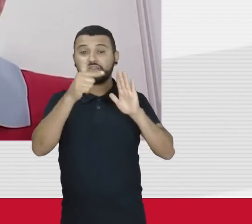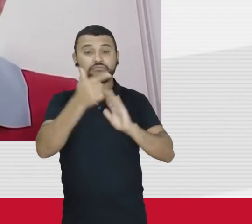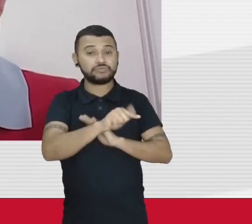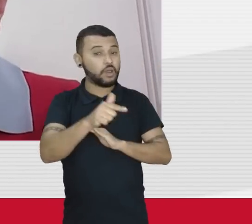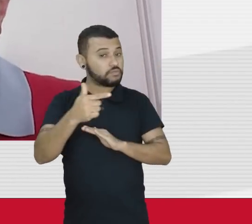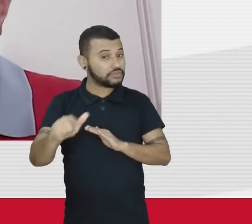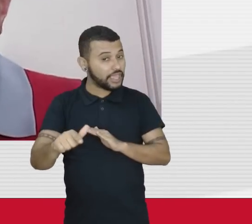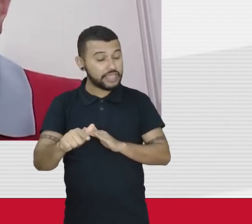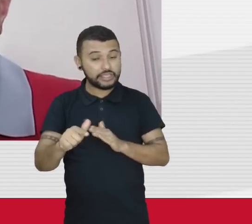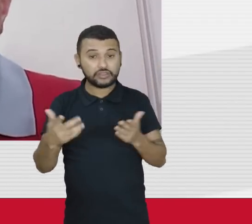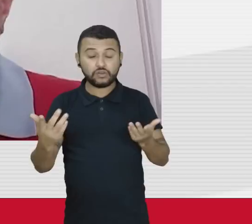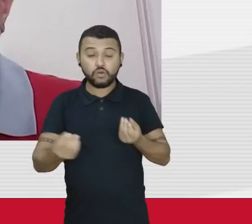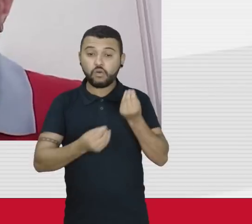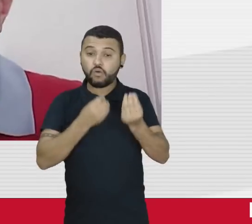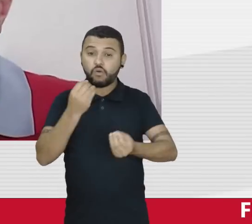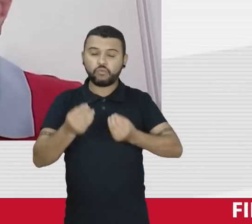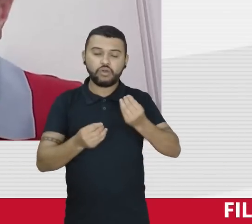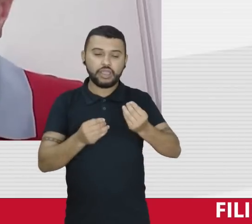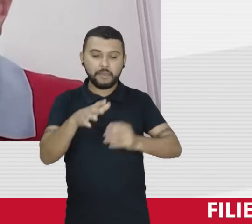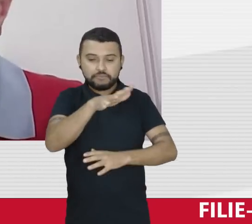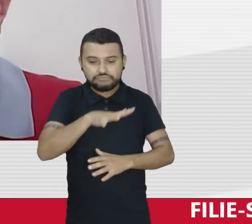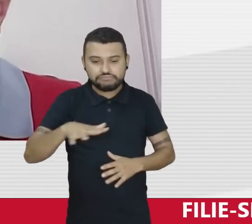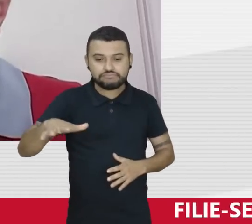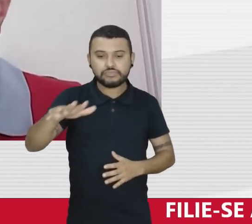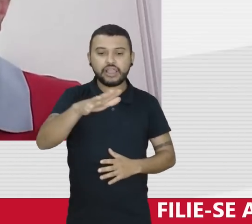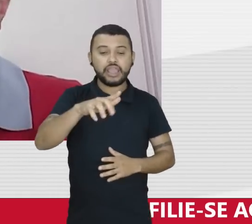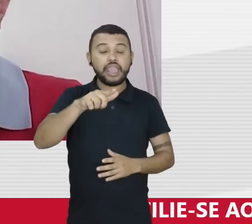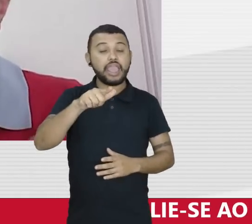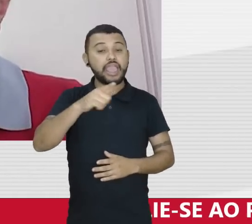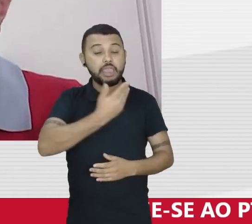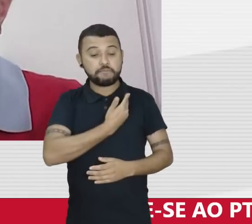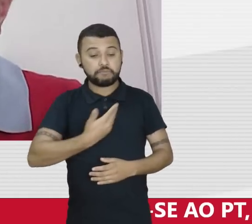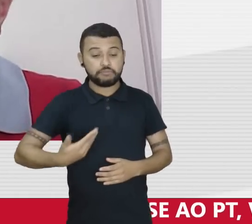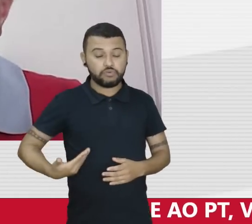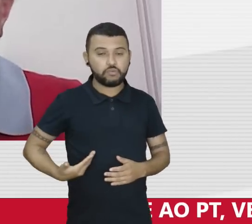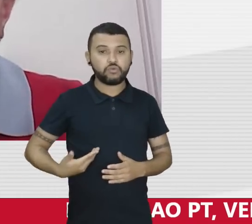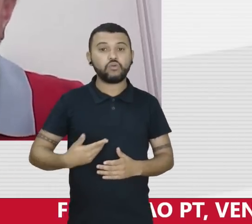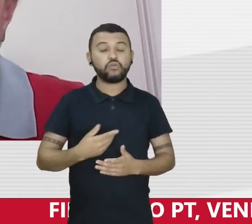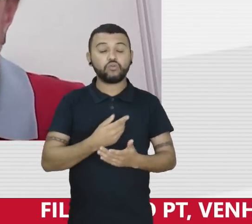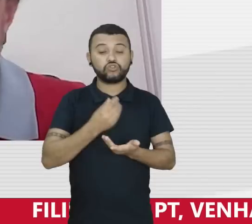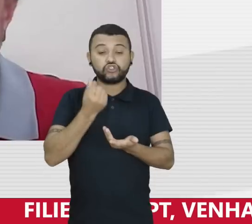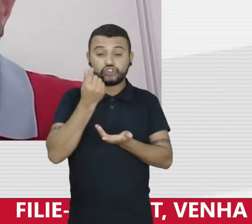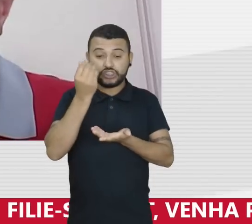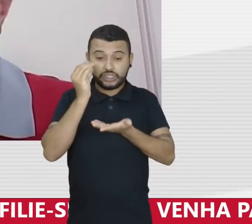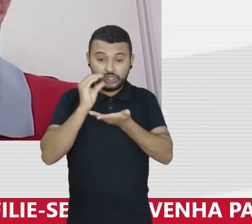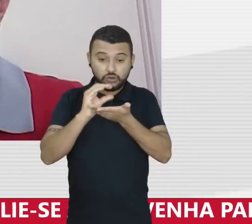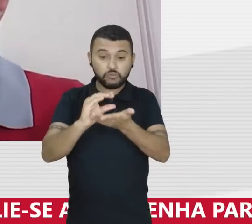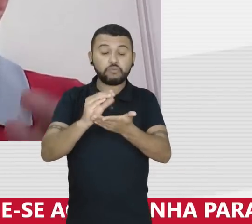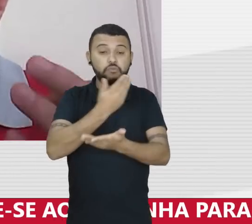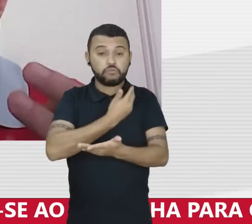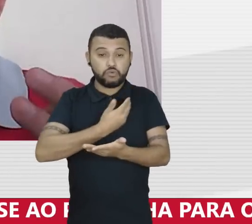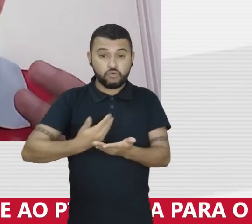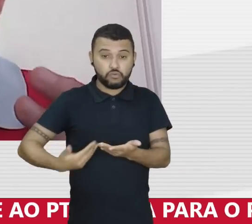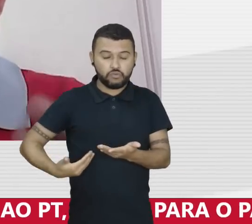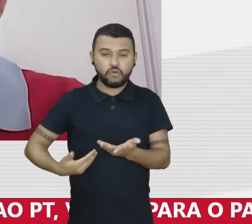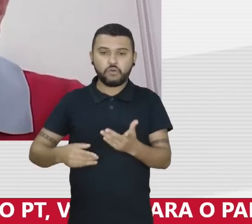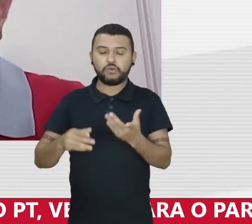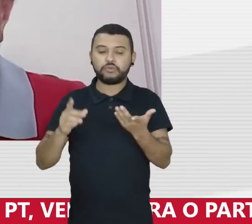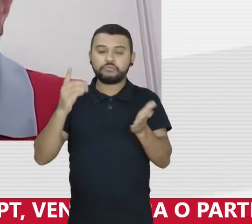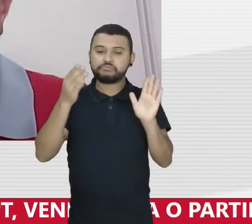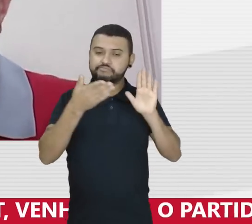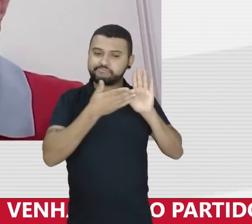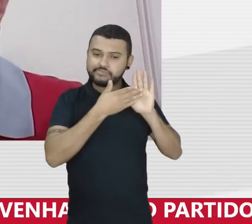a apropriação de um espaço público, financiado com recurso público, numa